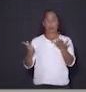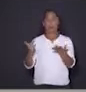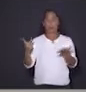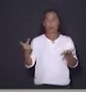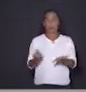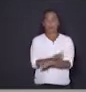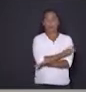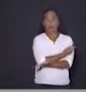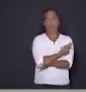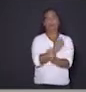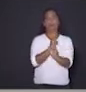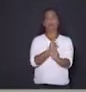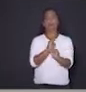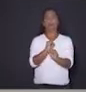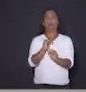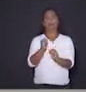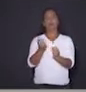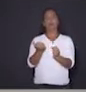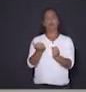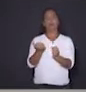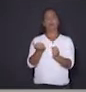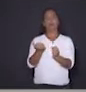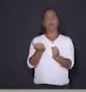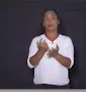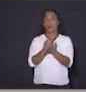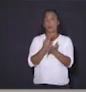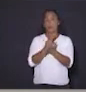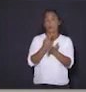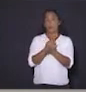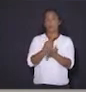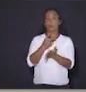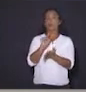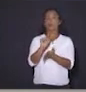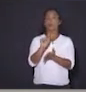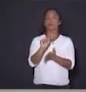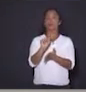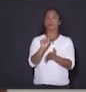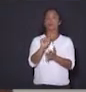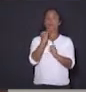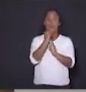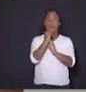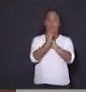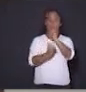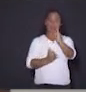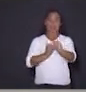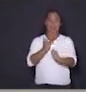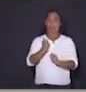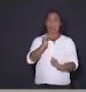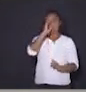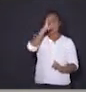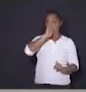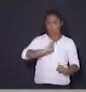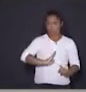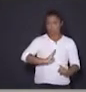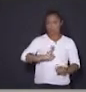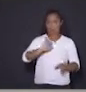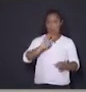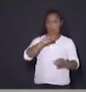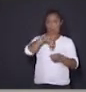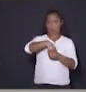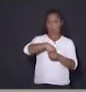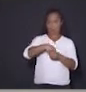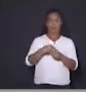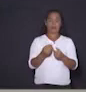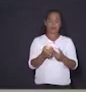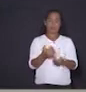são comuns que pode ser considerado uma violação à a neutralidade da rede é a internet grátis no celular e aquilo que a gente tanto